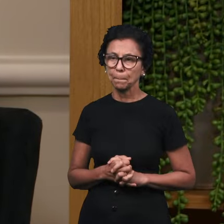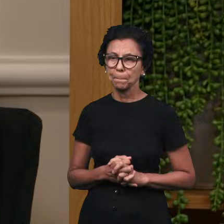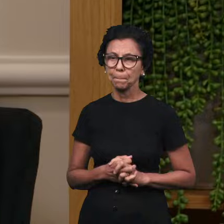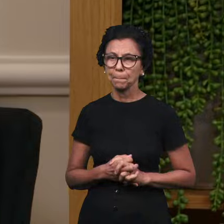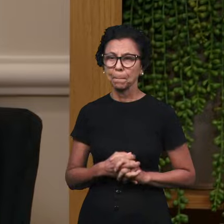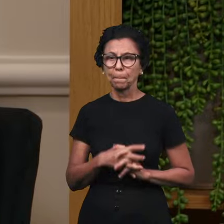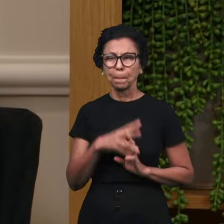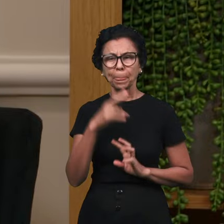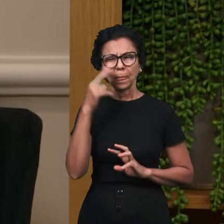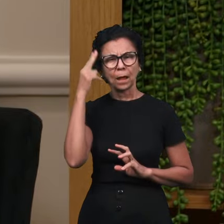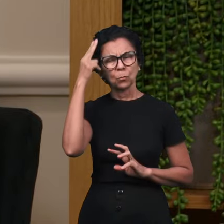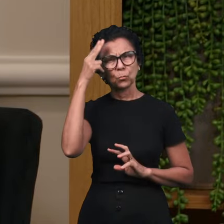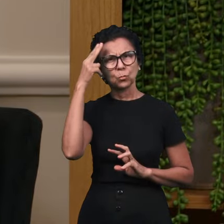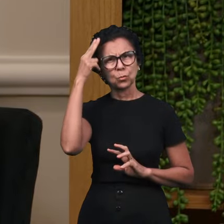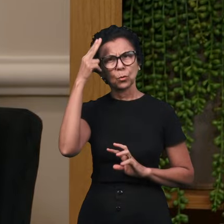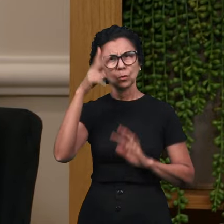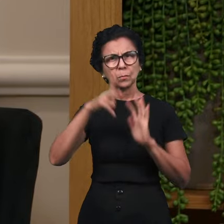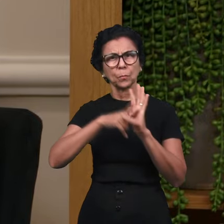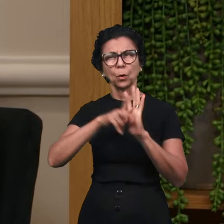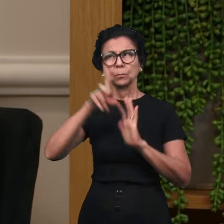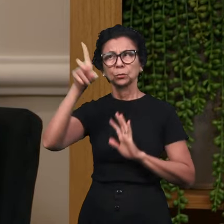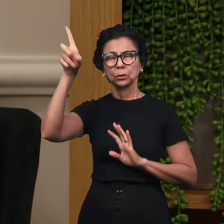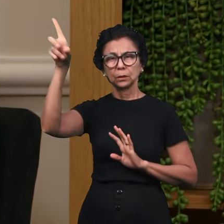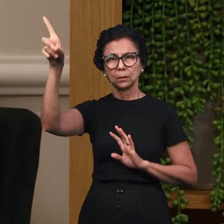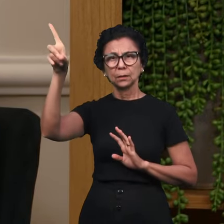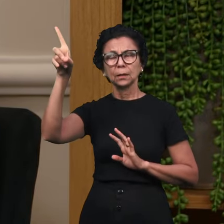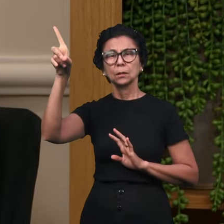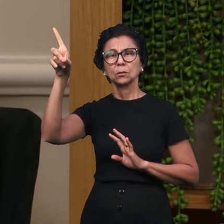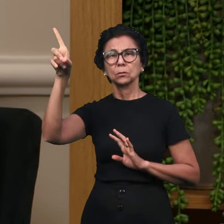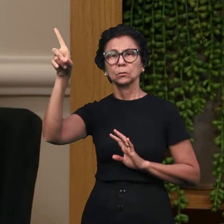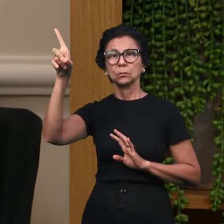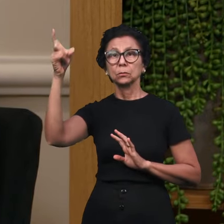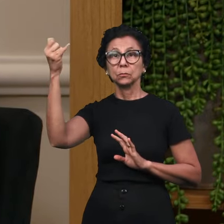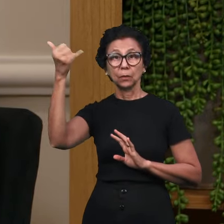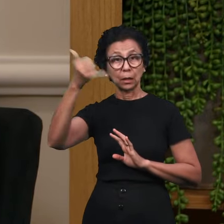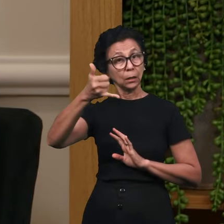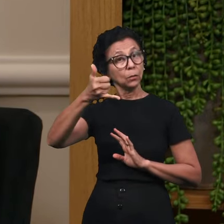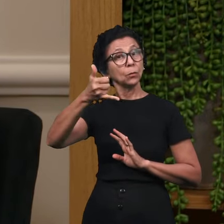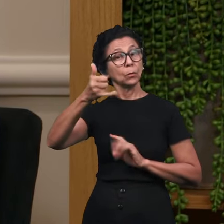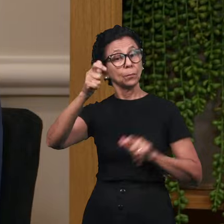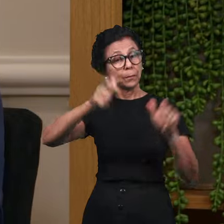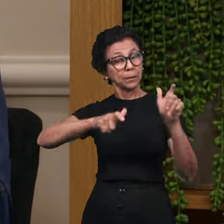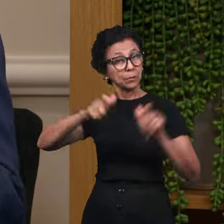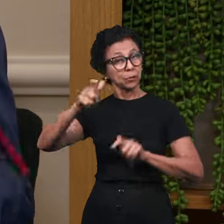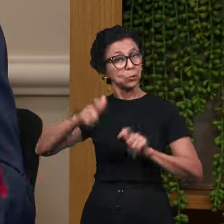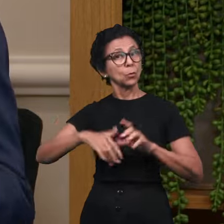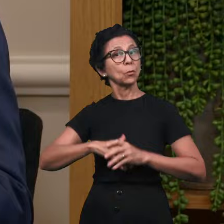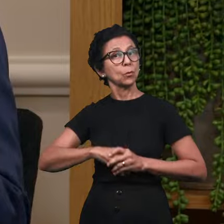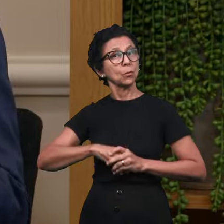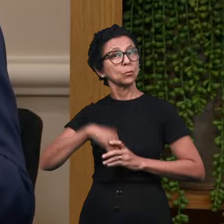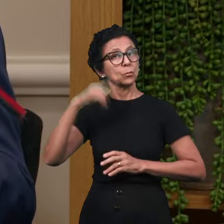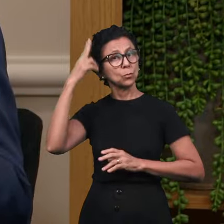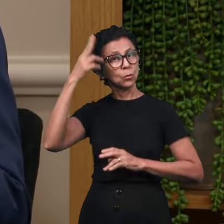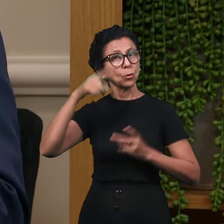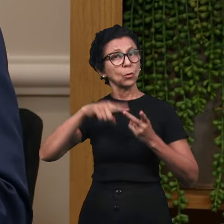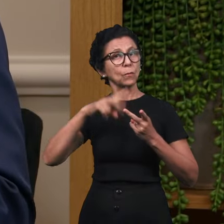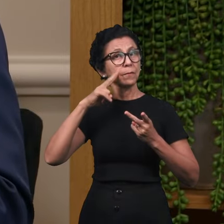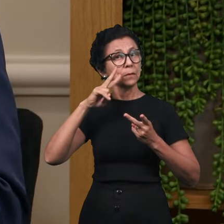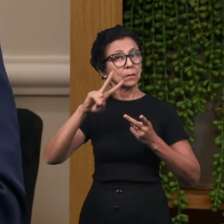sonhos proféticos. Nós vamos ver que Deus sempre falou através dos sonhos, de muitas maneiras,